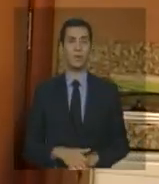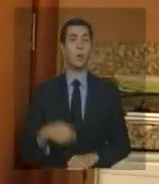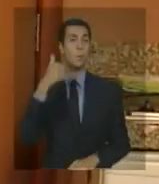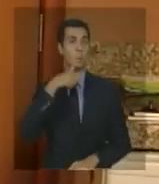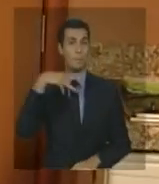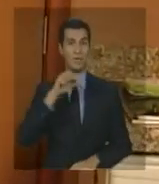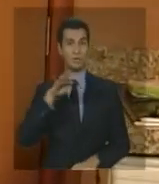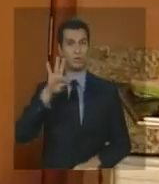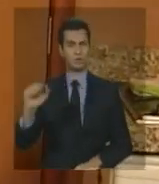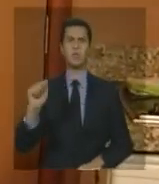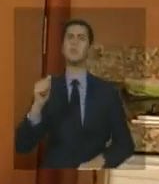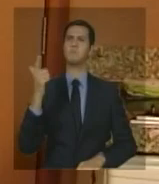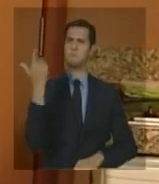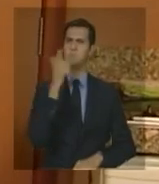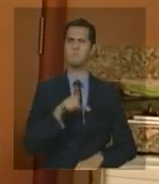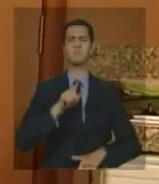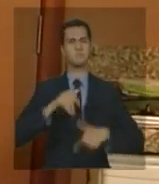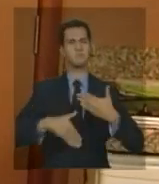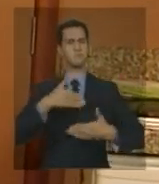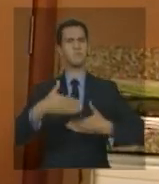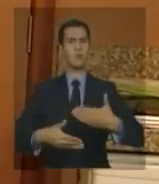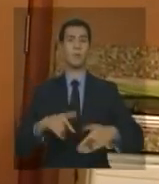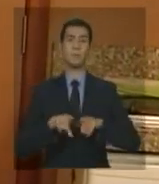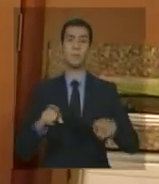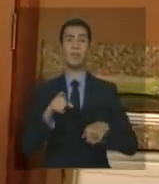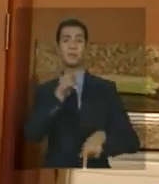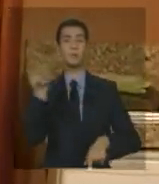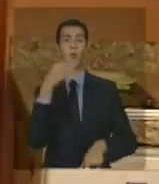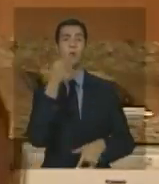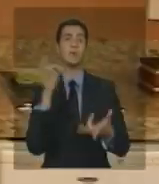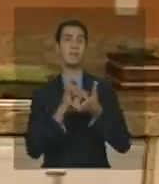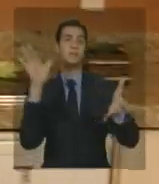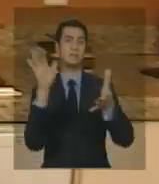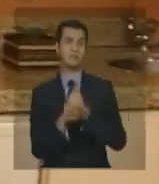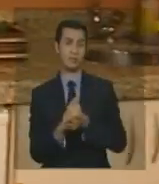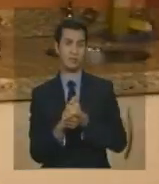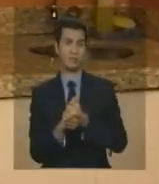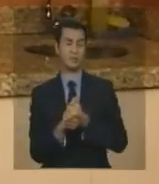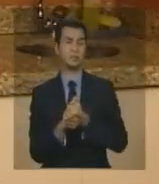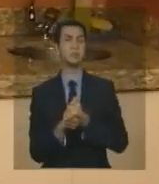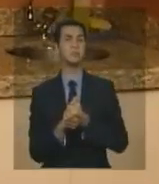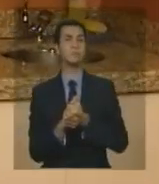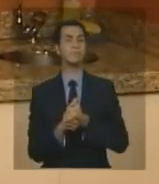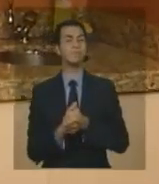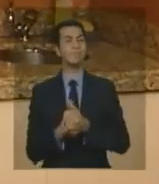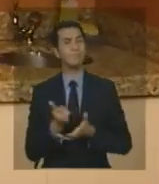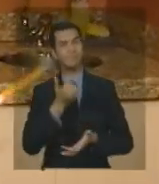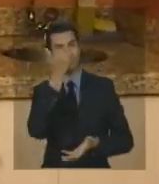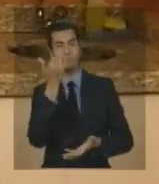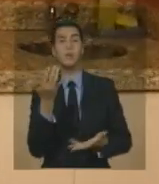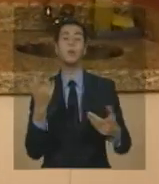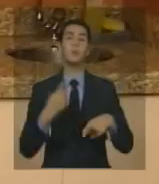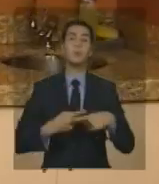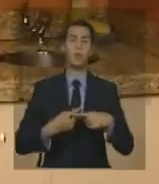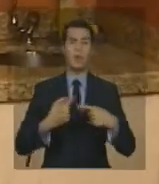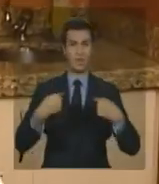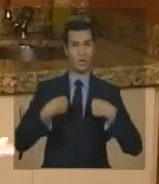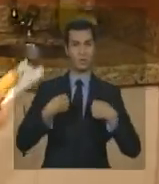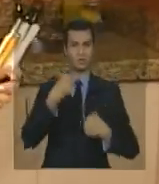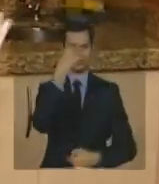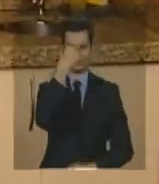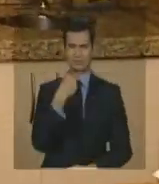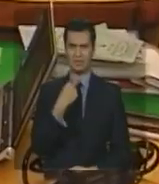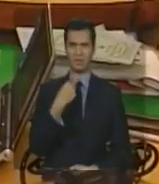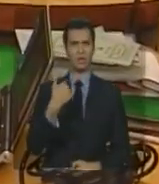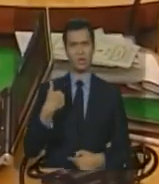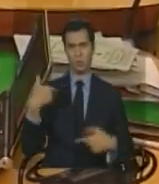Independente, frustrou as expectativas do marido. Apesar de cega, eu tinha autonomia e não me